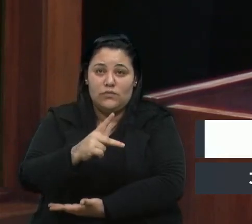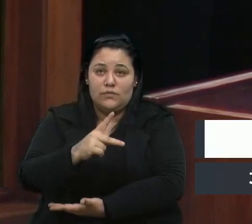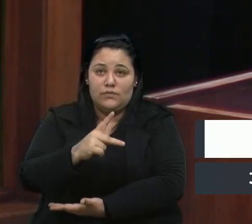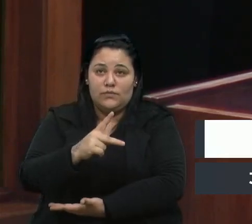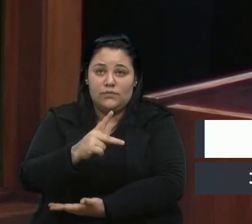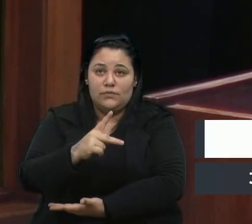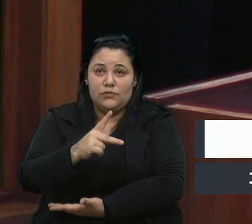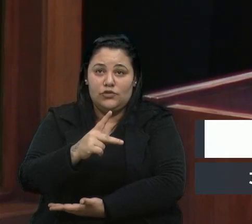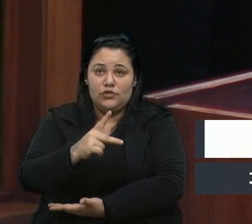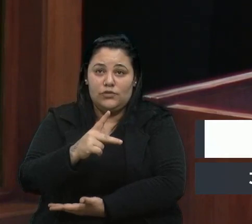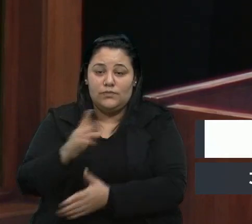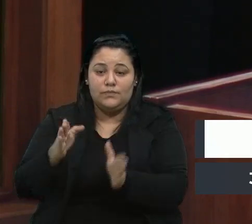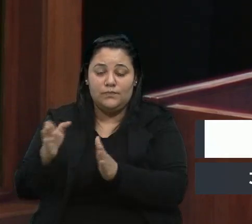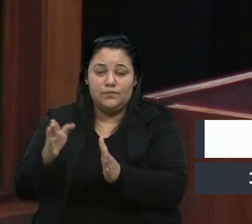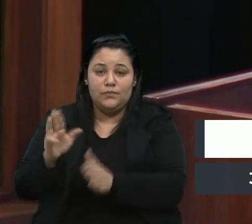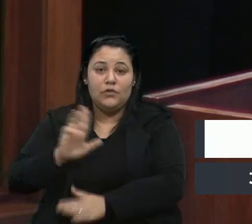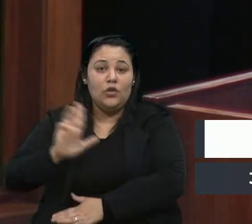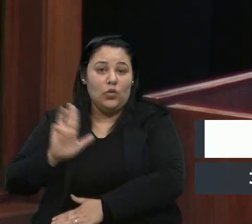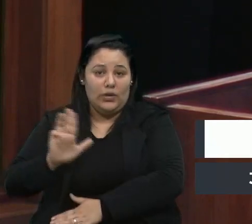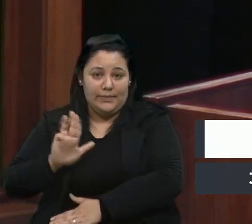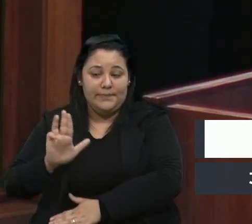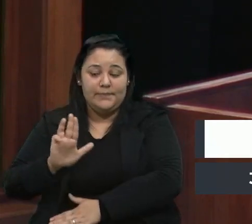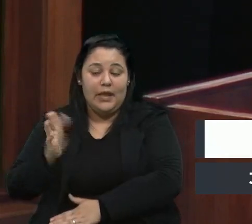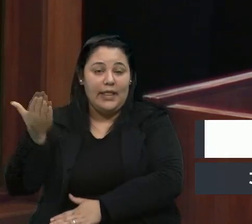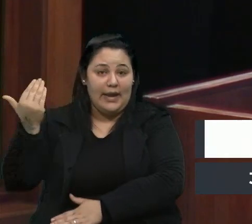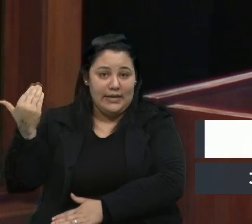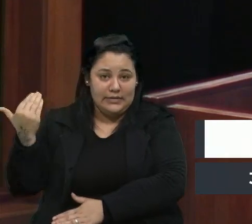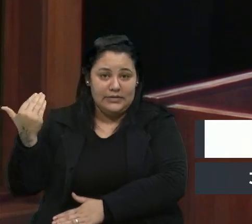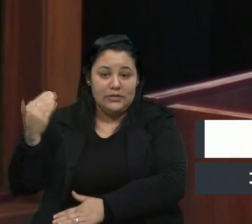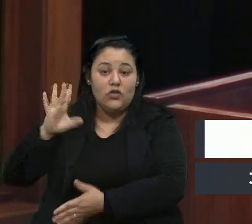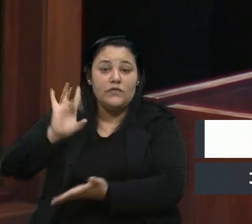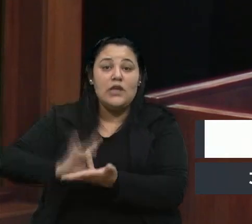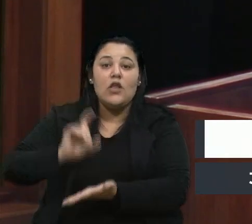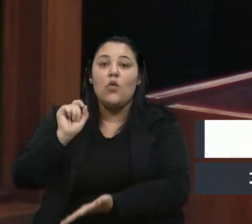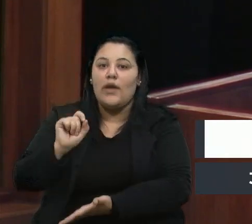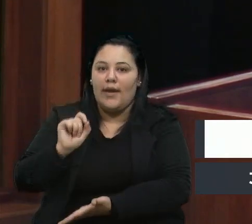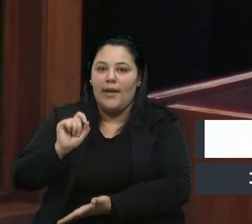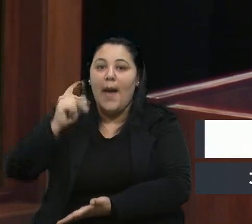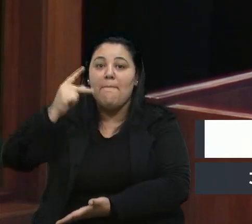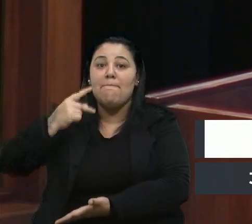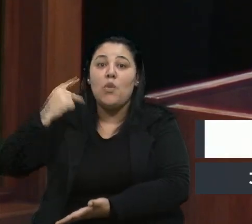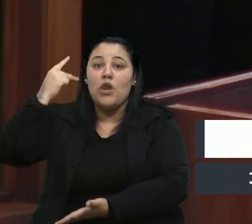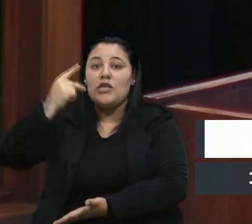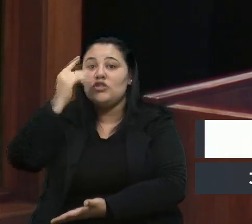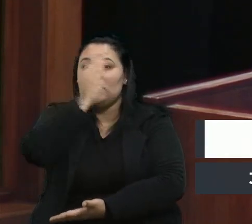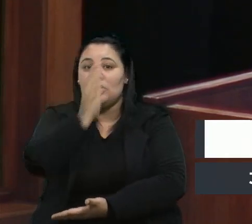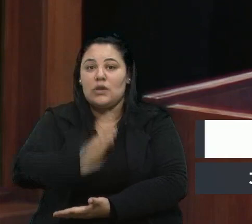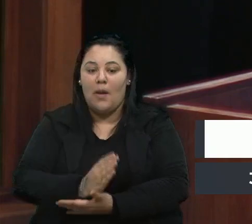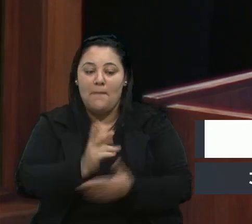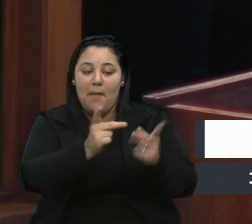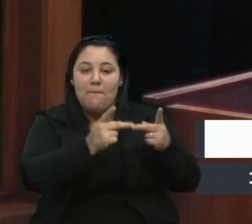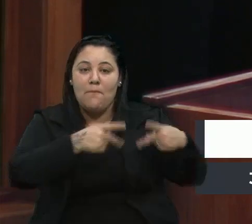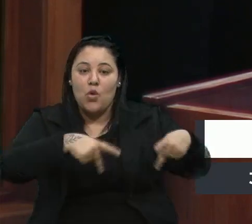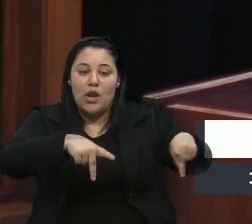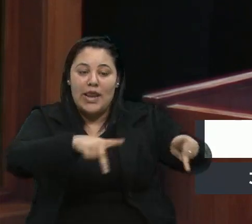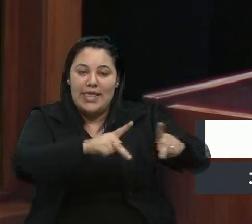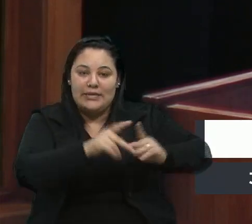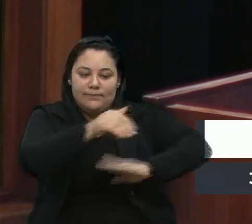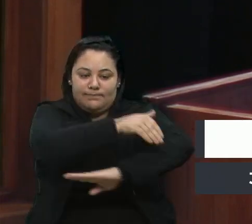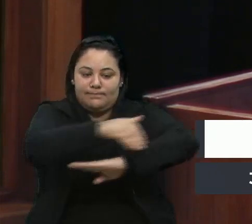época, Luiz Inácio Lula da Silva, que institui a Política Nacional para a População em Situação de